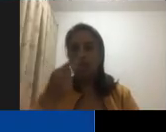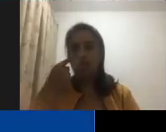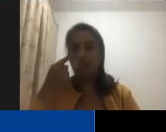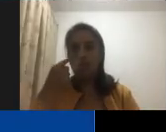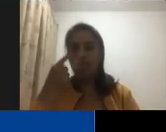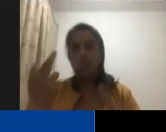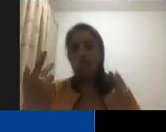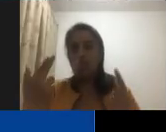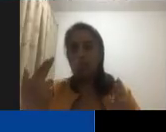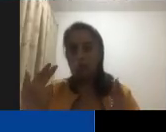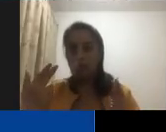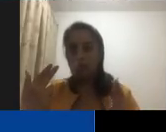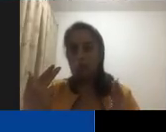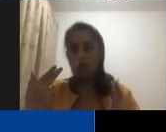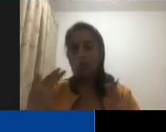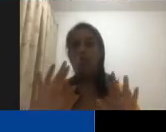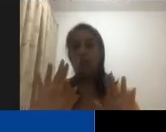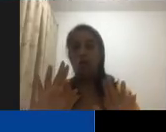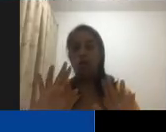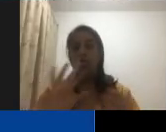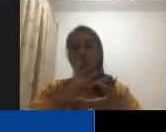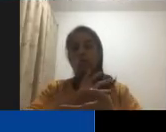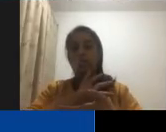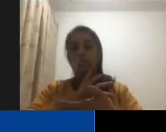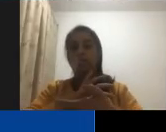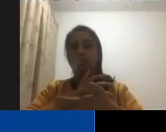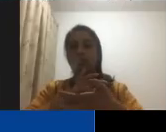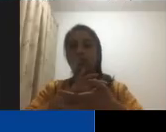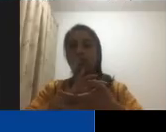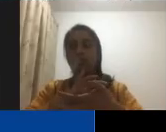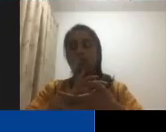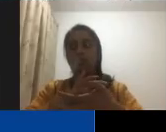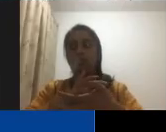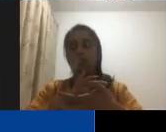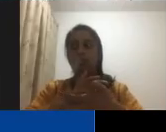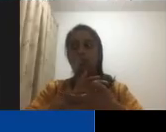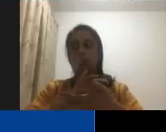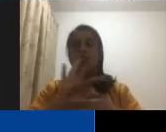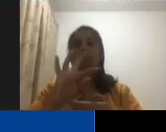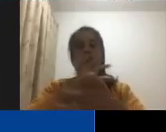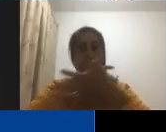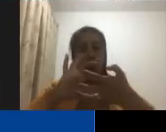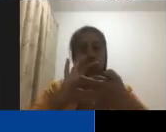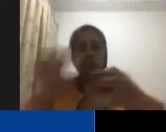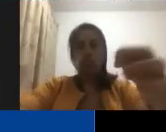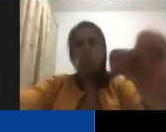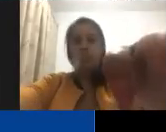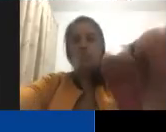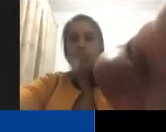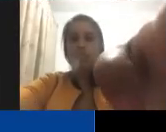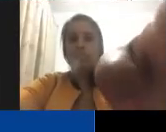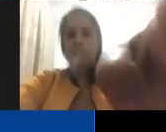coisa. O transverso, ele tem um certo sentido, o nosso trapézio superior, ele tem um certo sentido